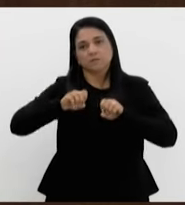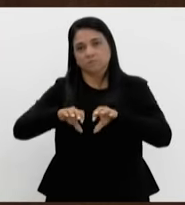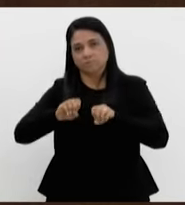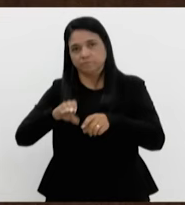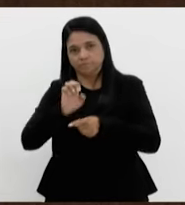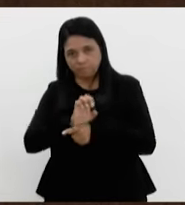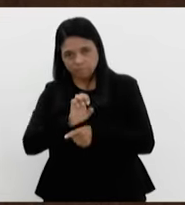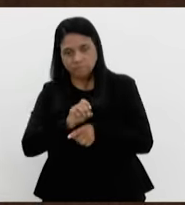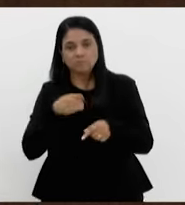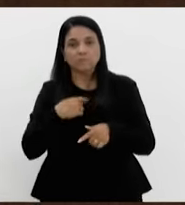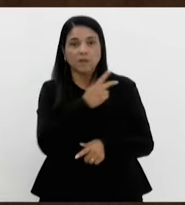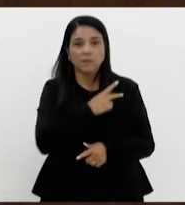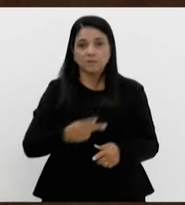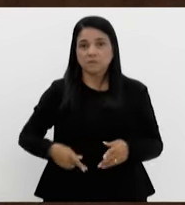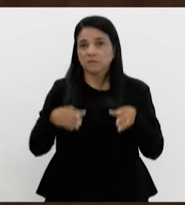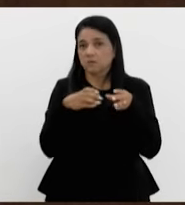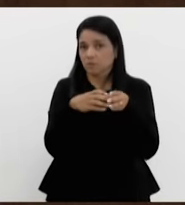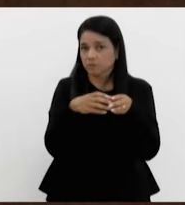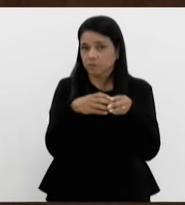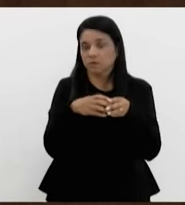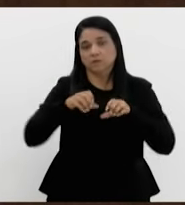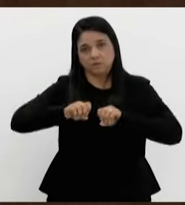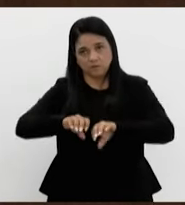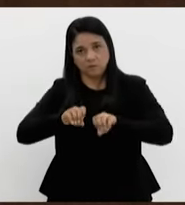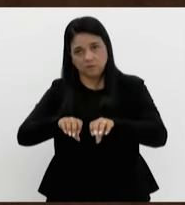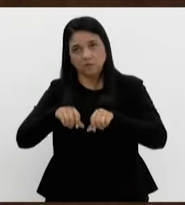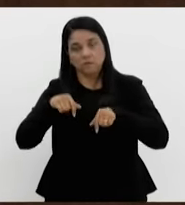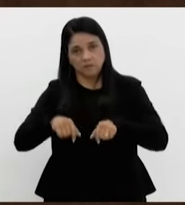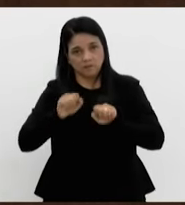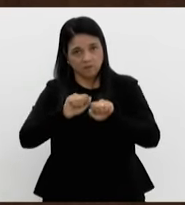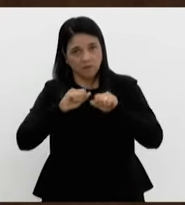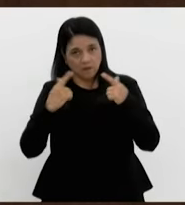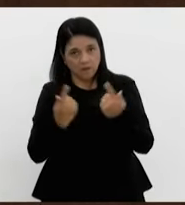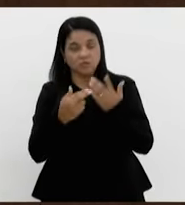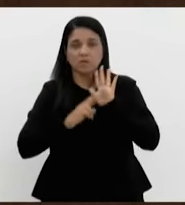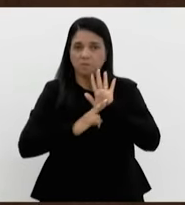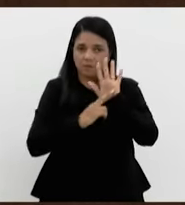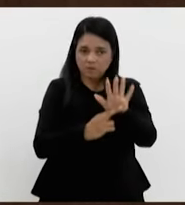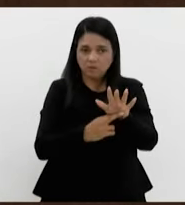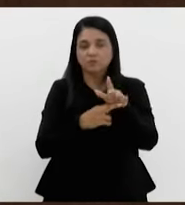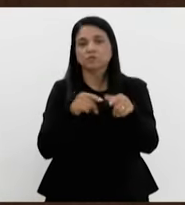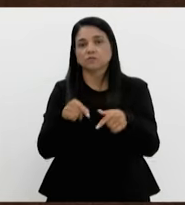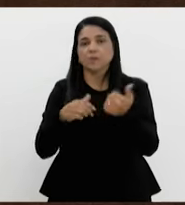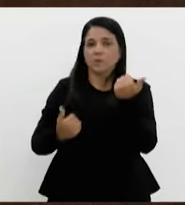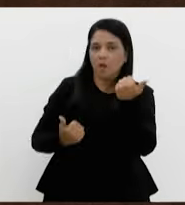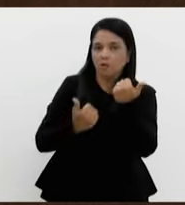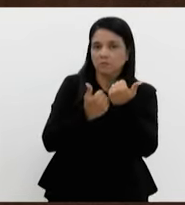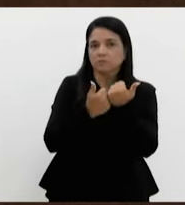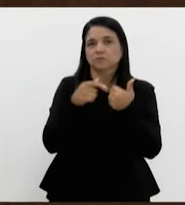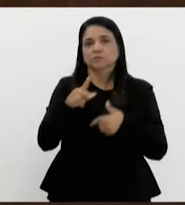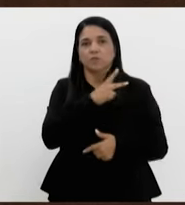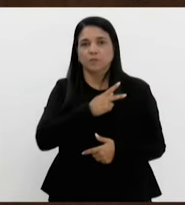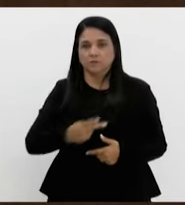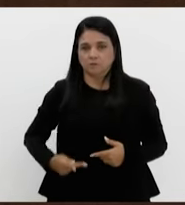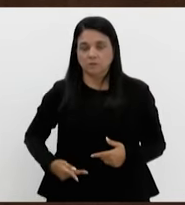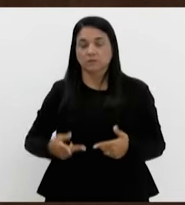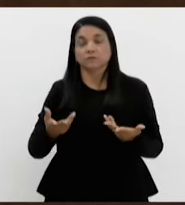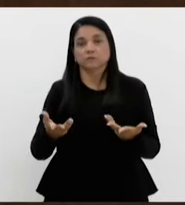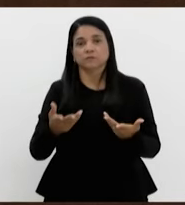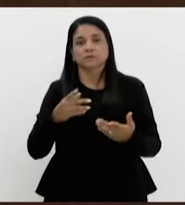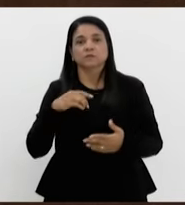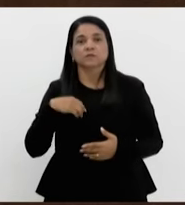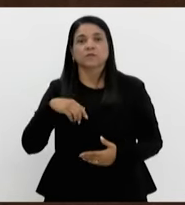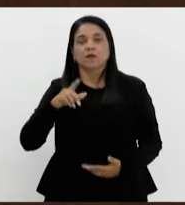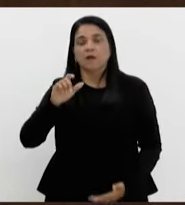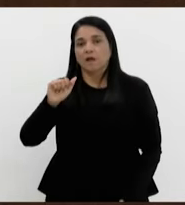a presidência da Comissão de Educação desta Casa, que mandou representação através da assessoria do presidente da Casa, o deputado